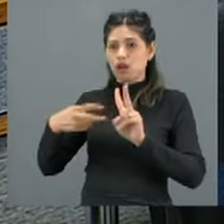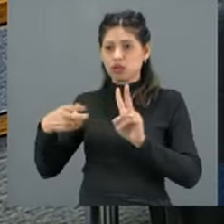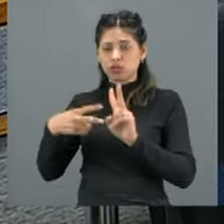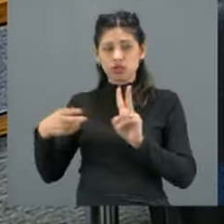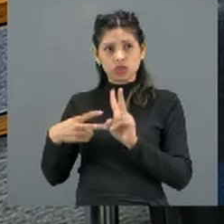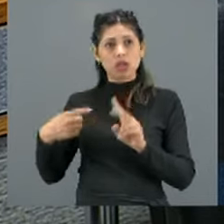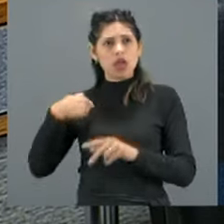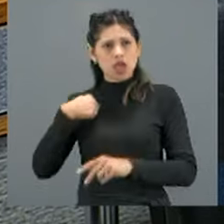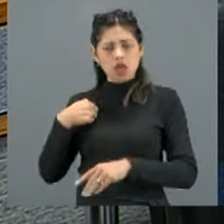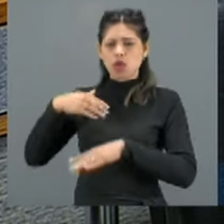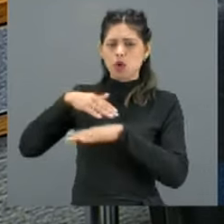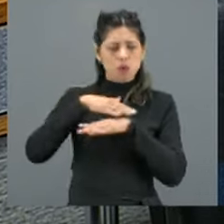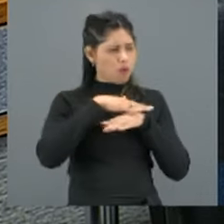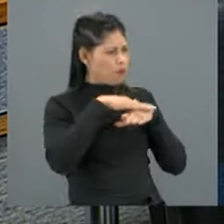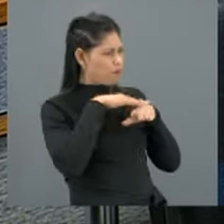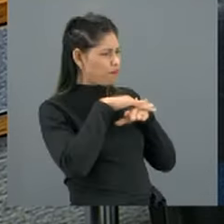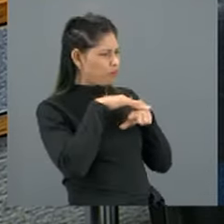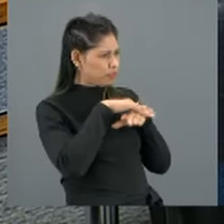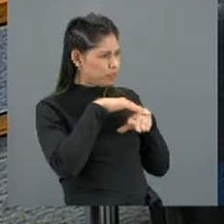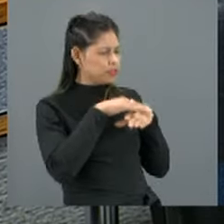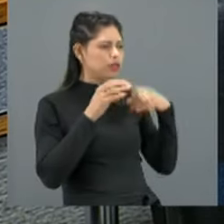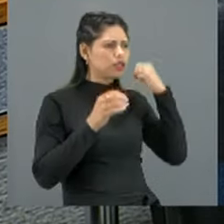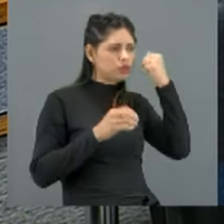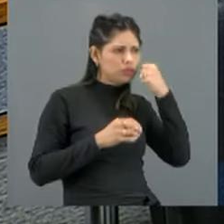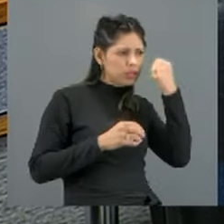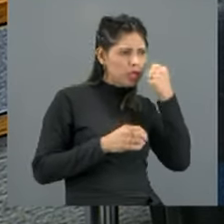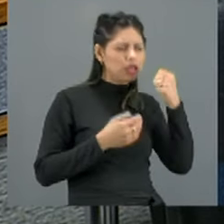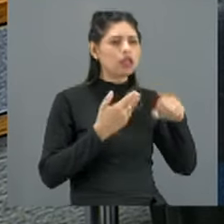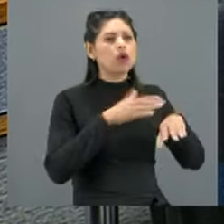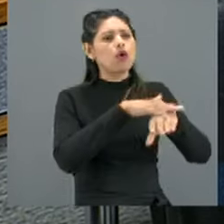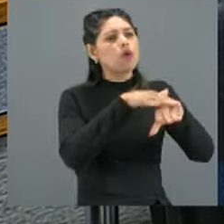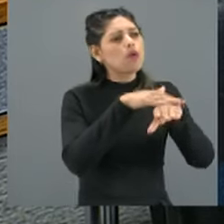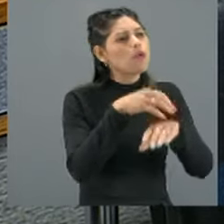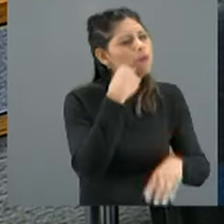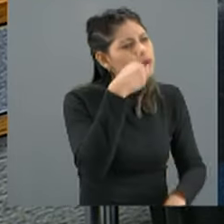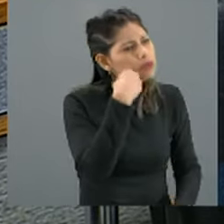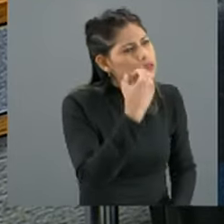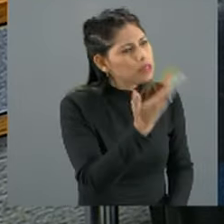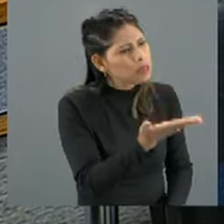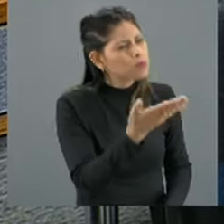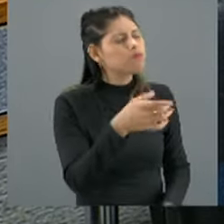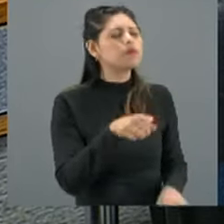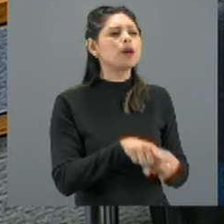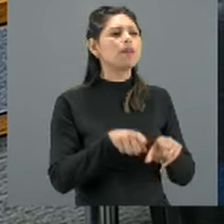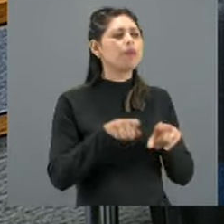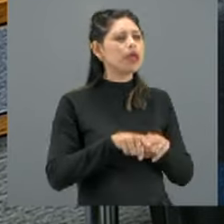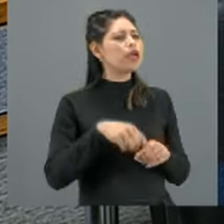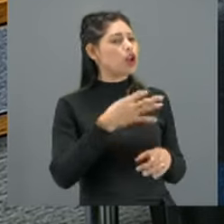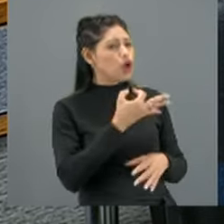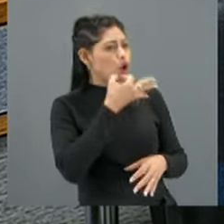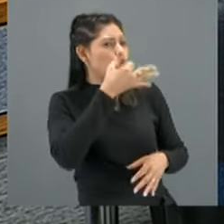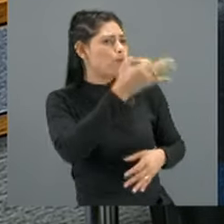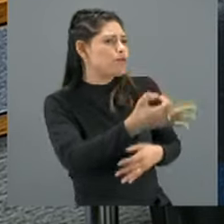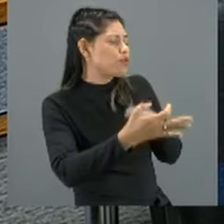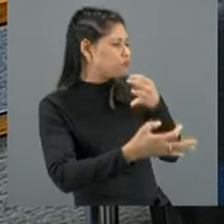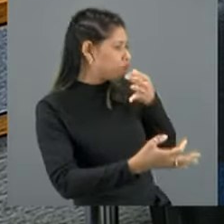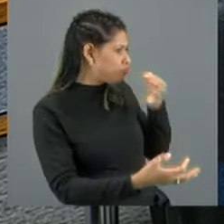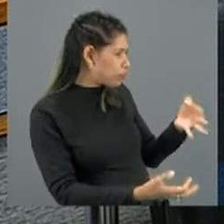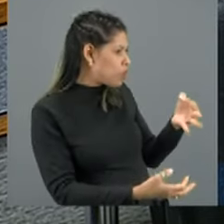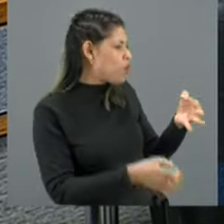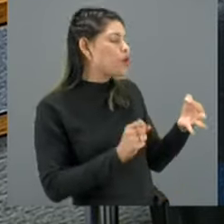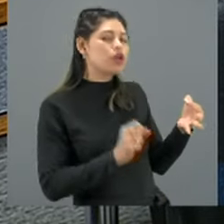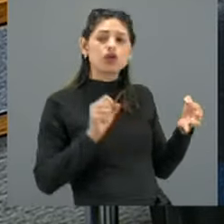com o senador Márcio Bittar, conversei com o senador Plínio Valério e sugeri realmente que a gente